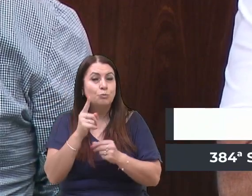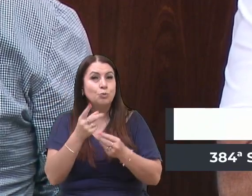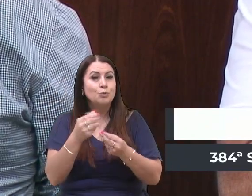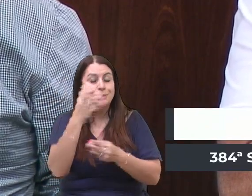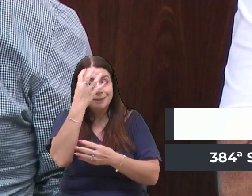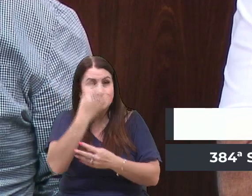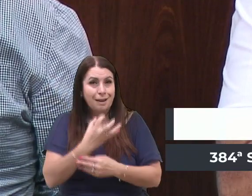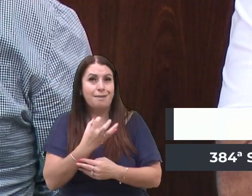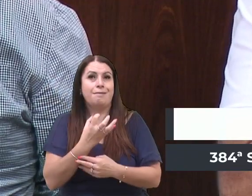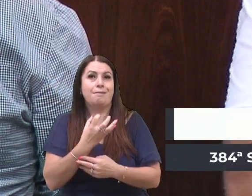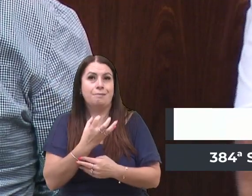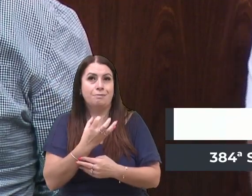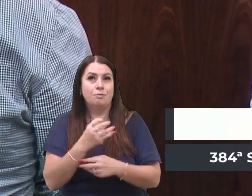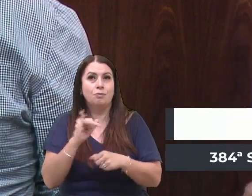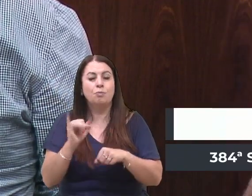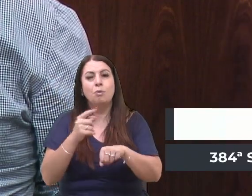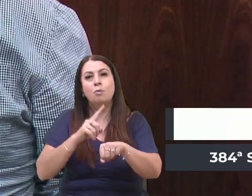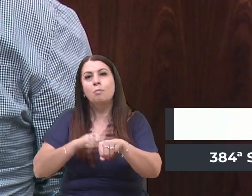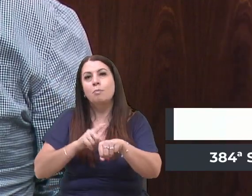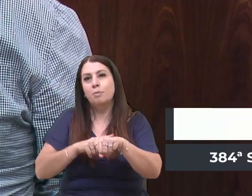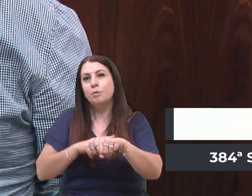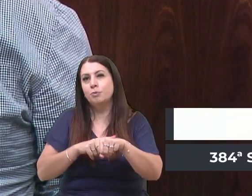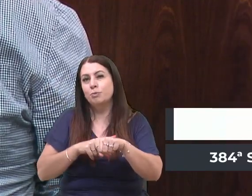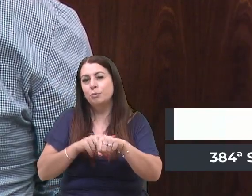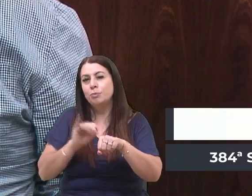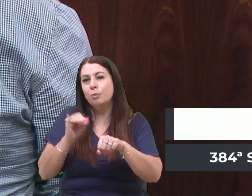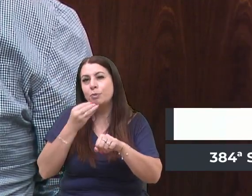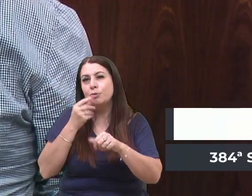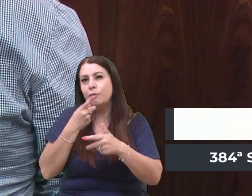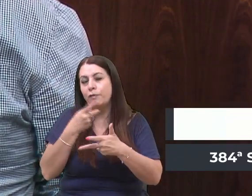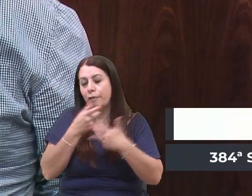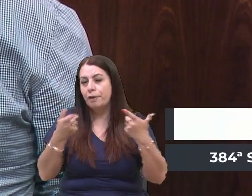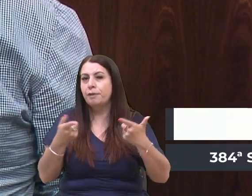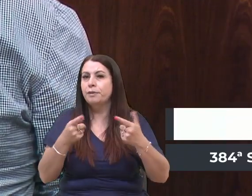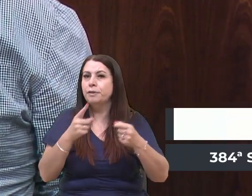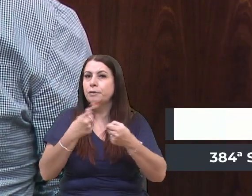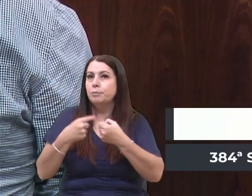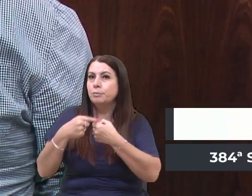mas no momento oportuno nós vamos falar sobre a situação do